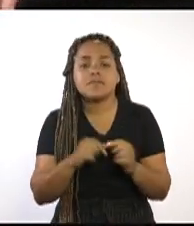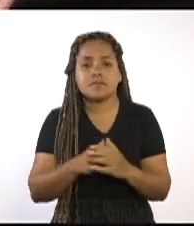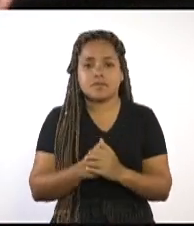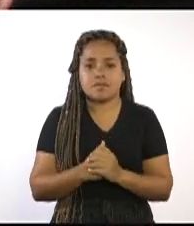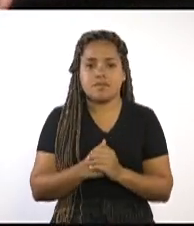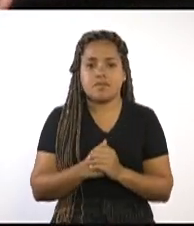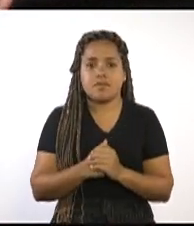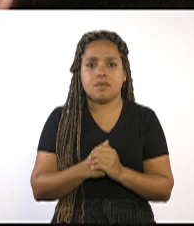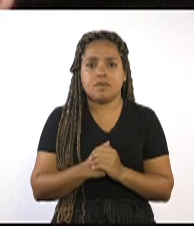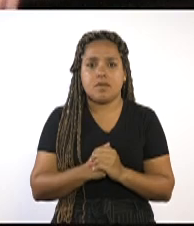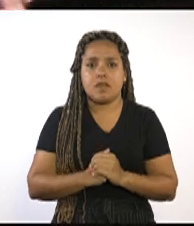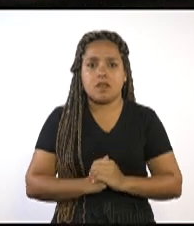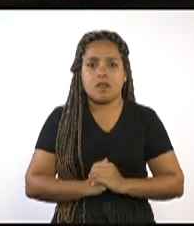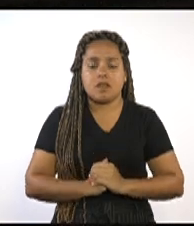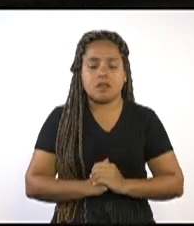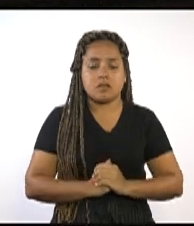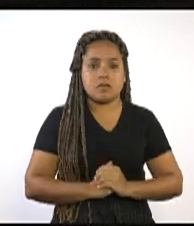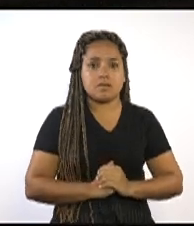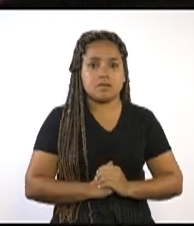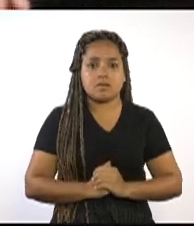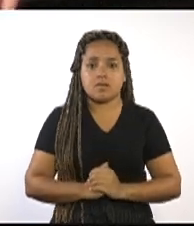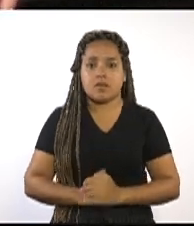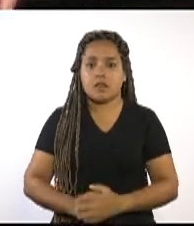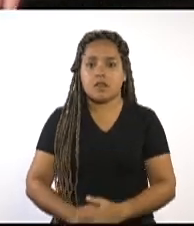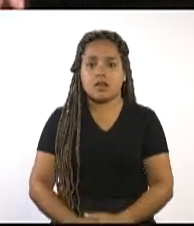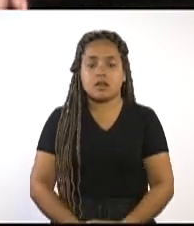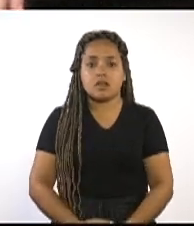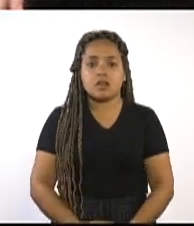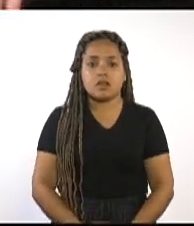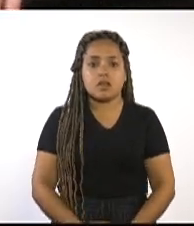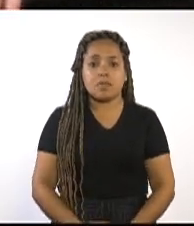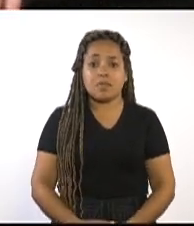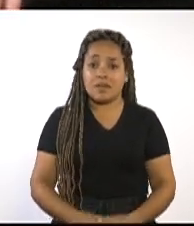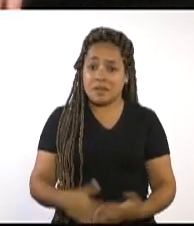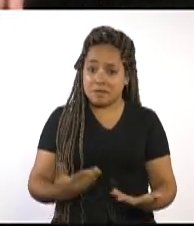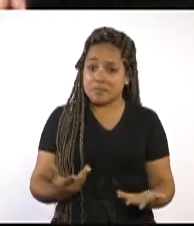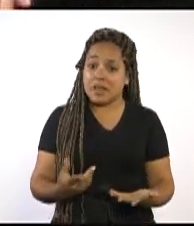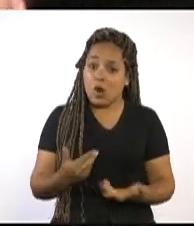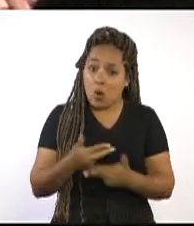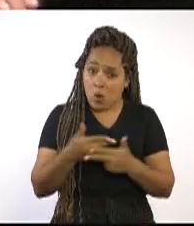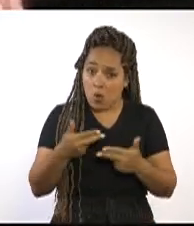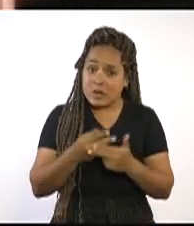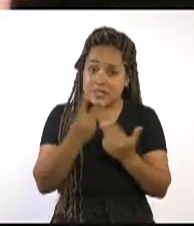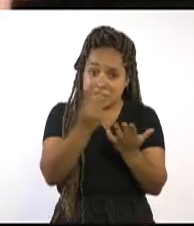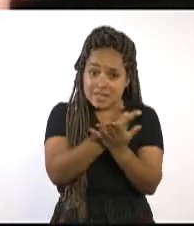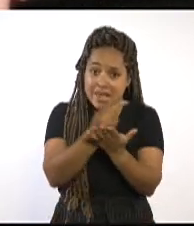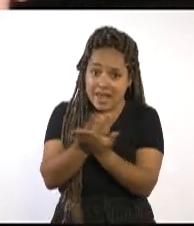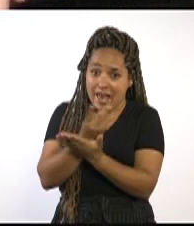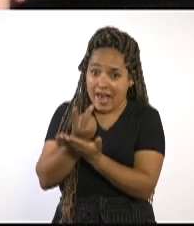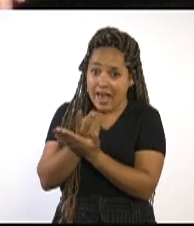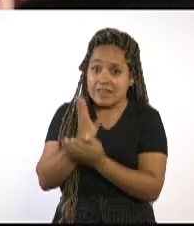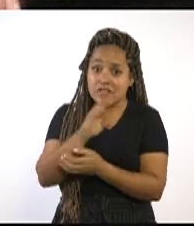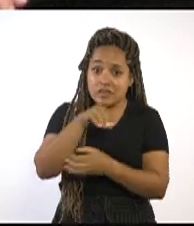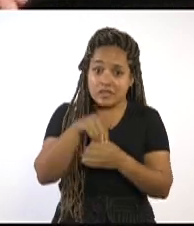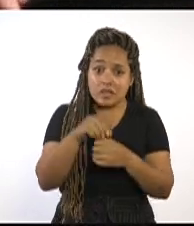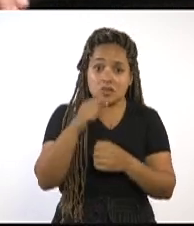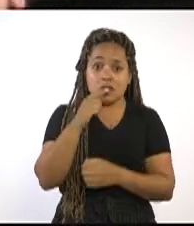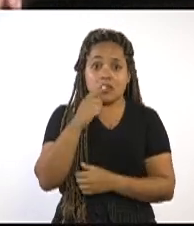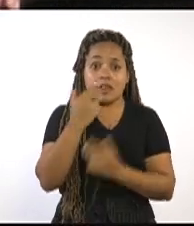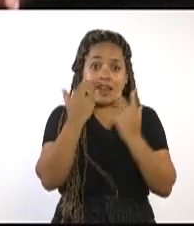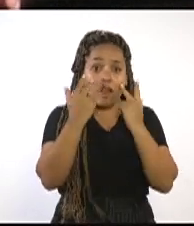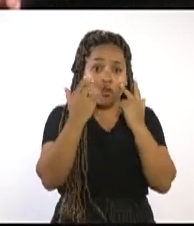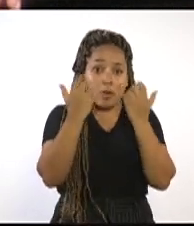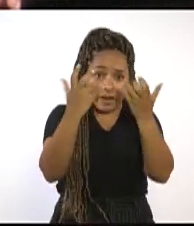tendo em vista todo o desequilíbrio ambiental existente, as chuvas